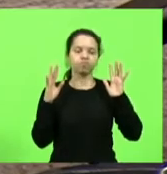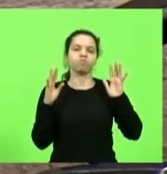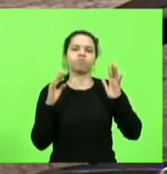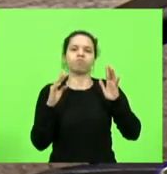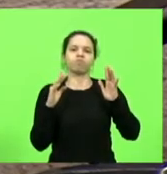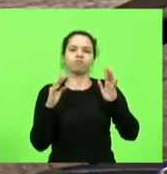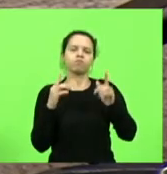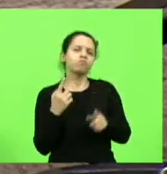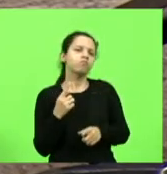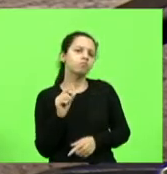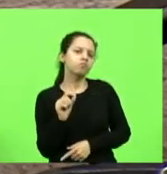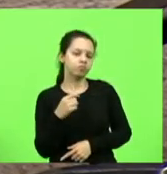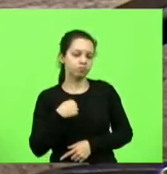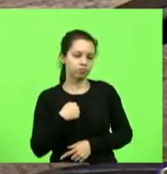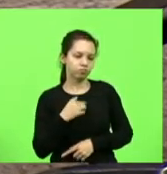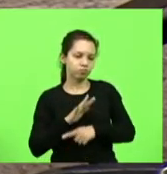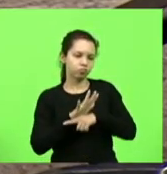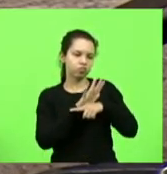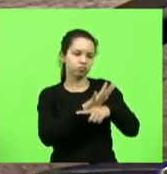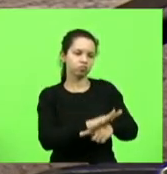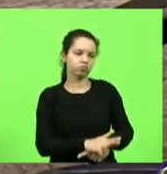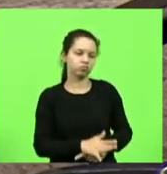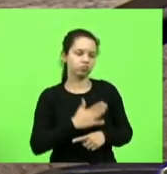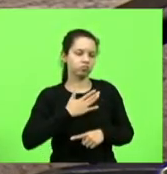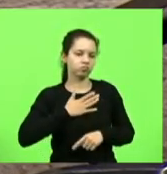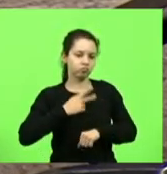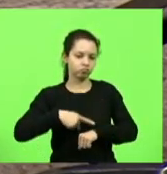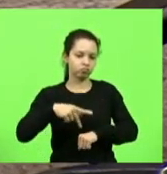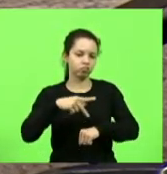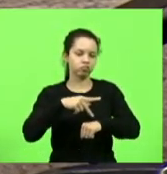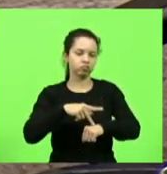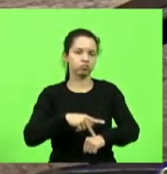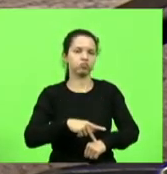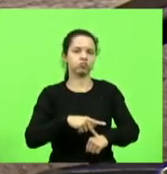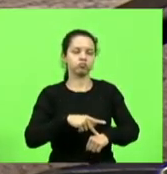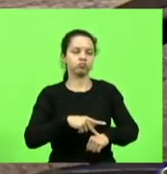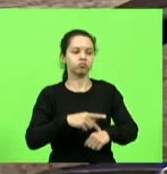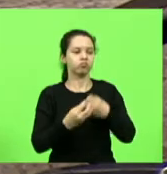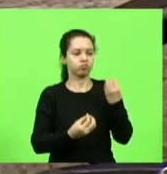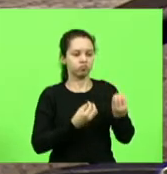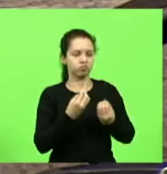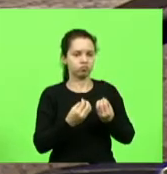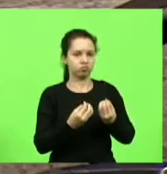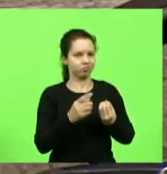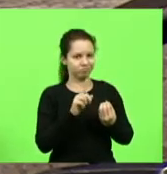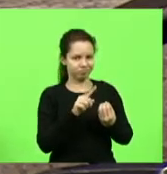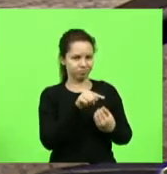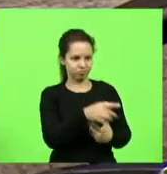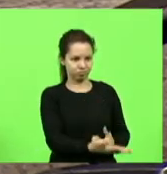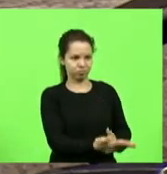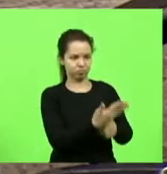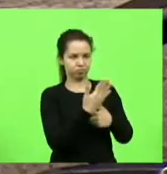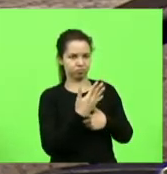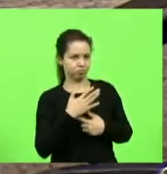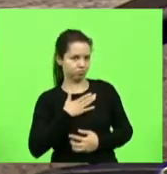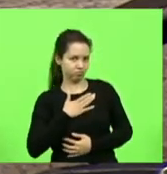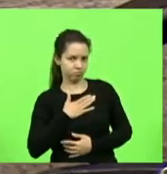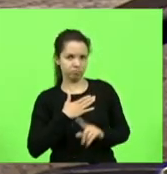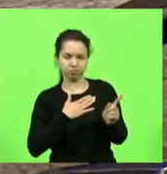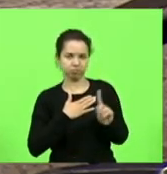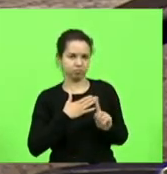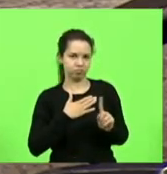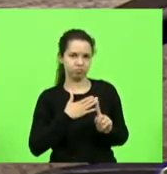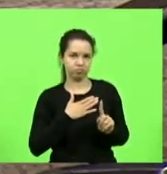eu posso fazer pelo meu país e não o que o meu país pode fazer por mim. Não vou tentar explicar isso para ninguém aqui dentro.